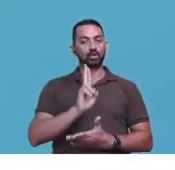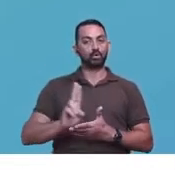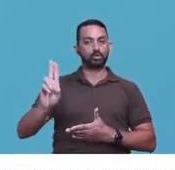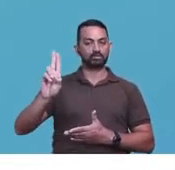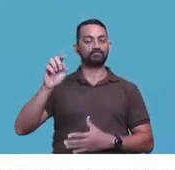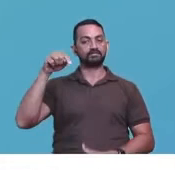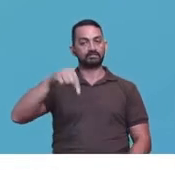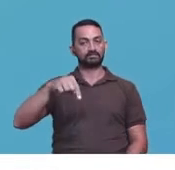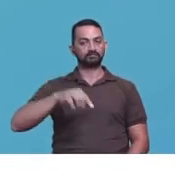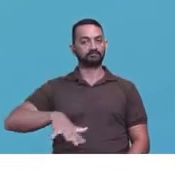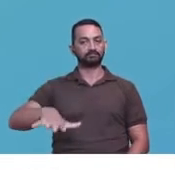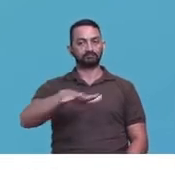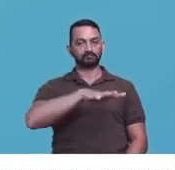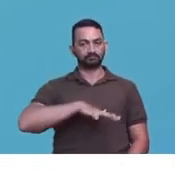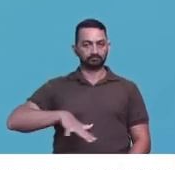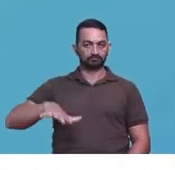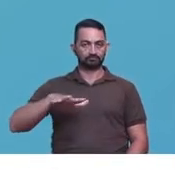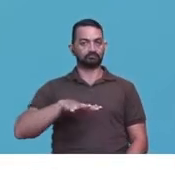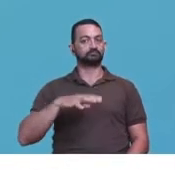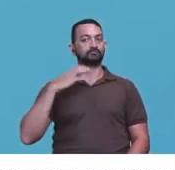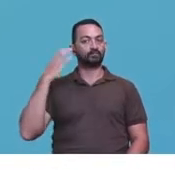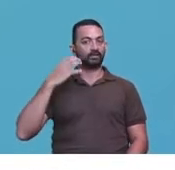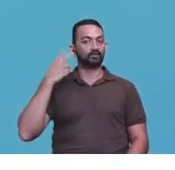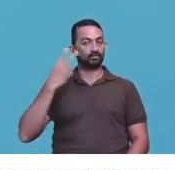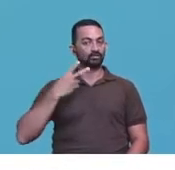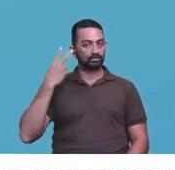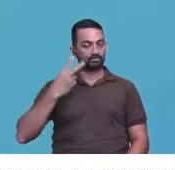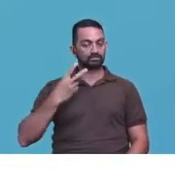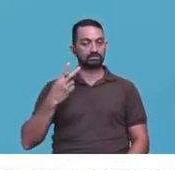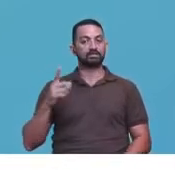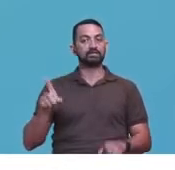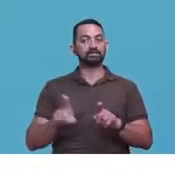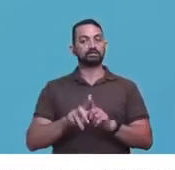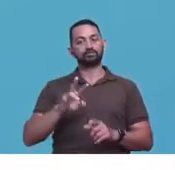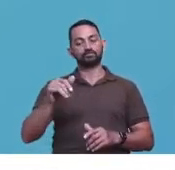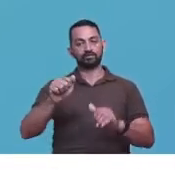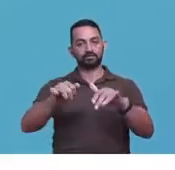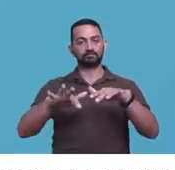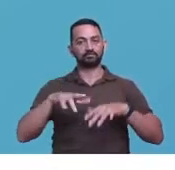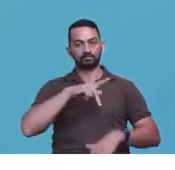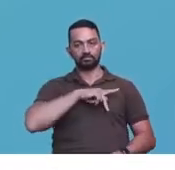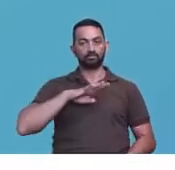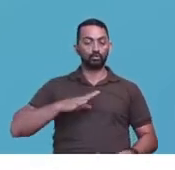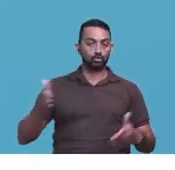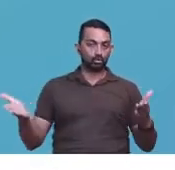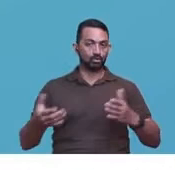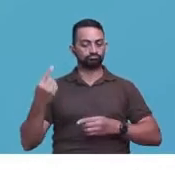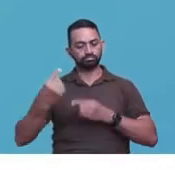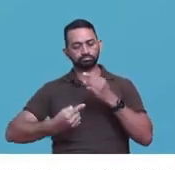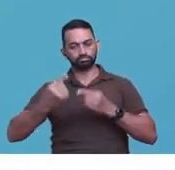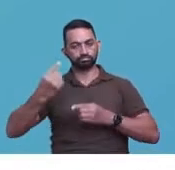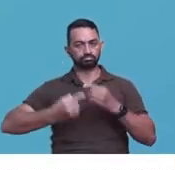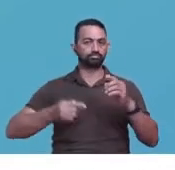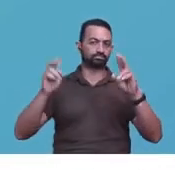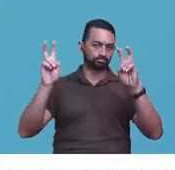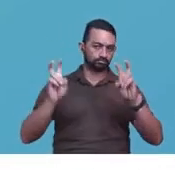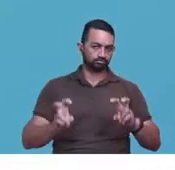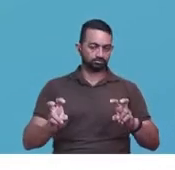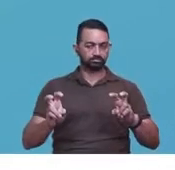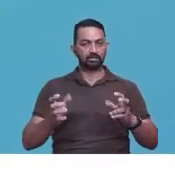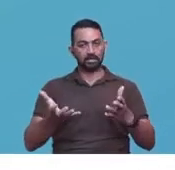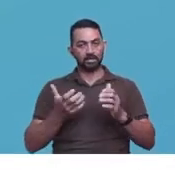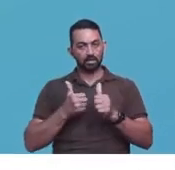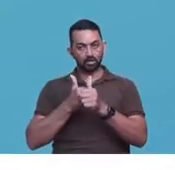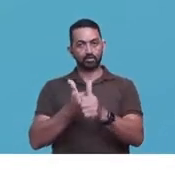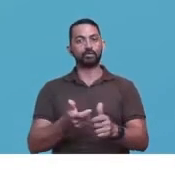de uma nova Universidade aqui na região a câmera a câmera dos vereadores vai fazer essa audiência pública hoje para debater sobre